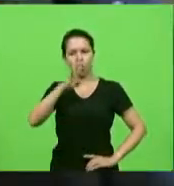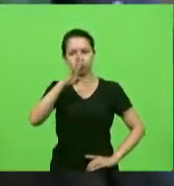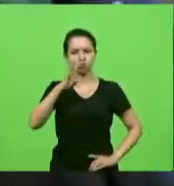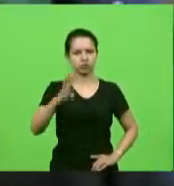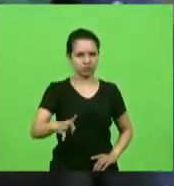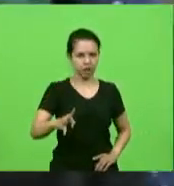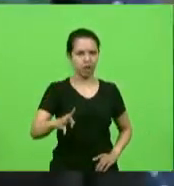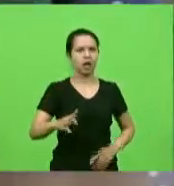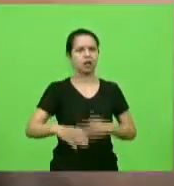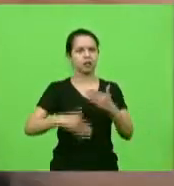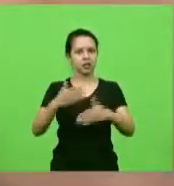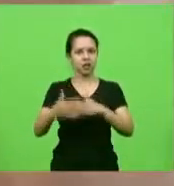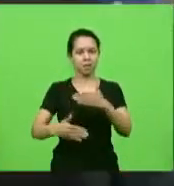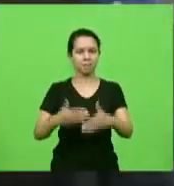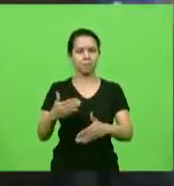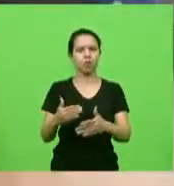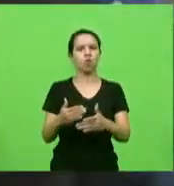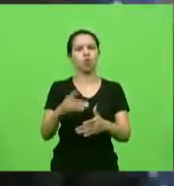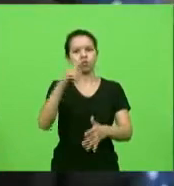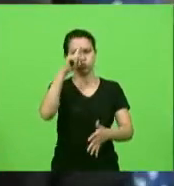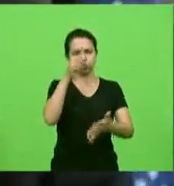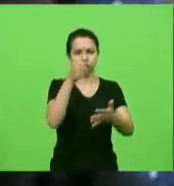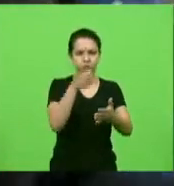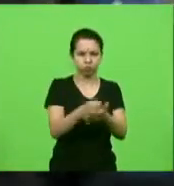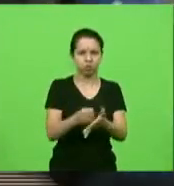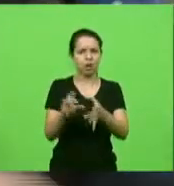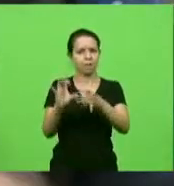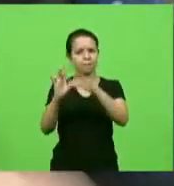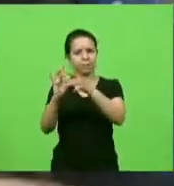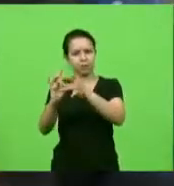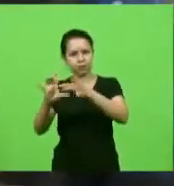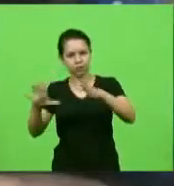emitir sentença, absolvendo aquele cidadão